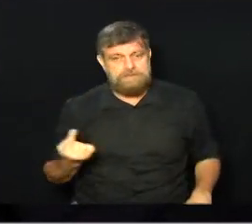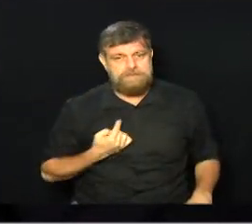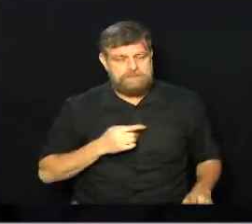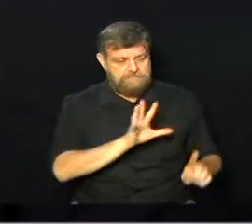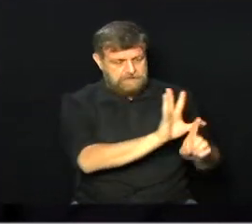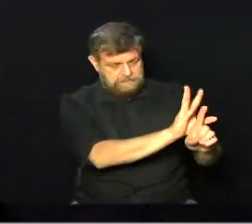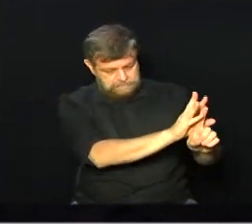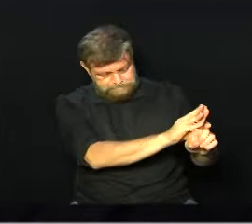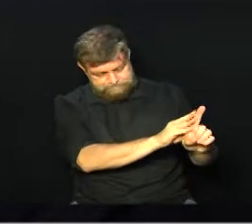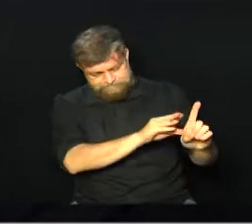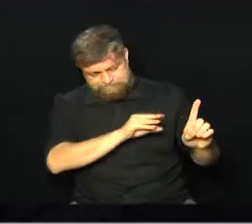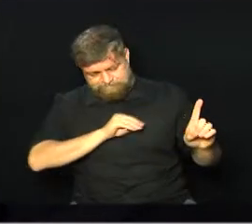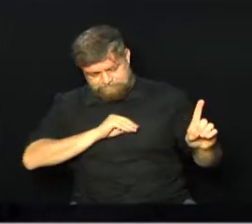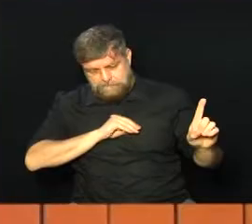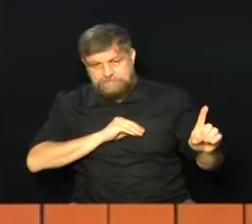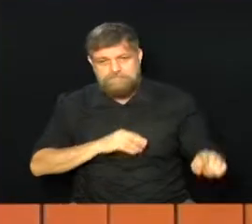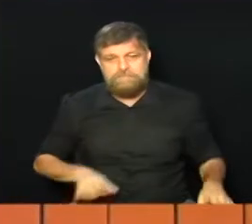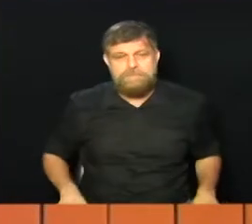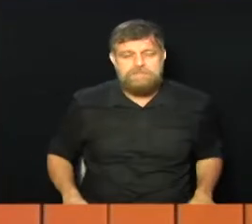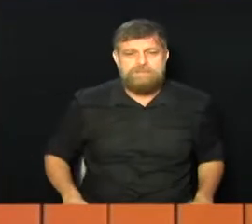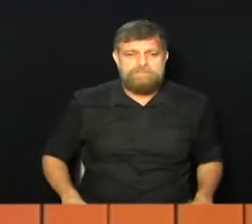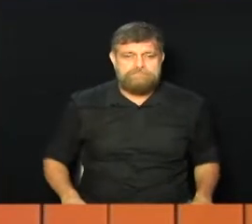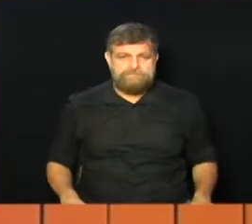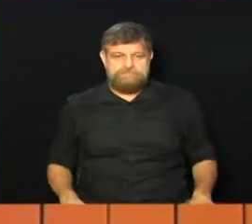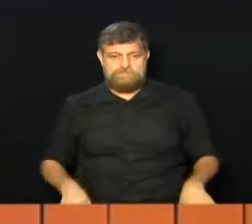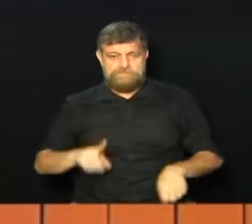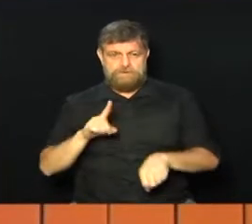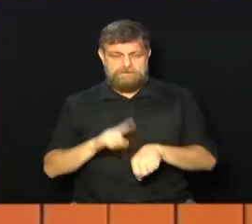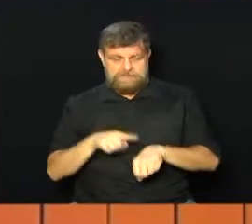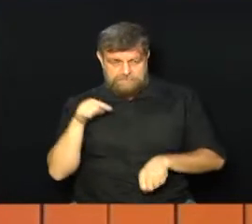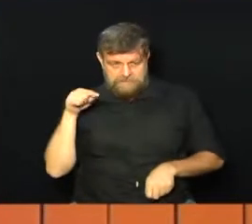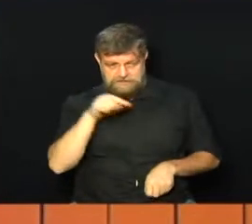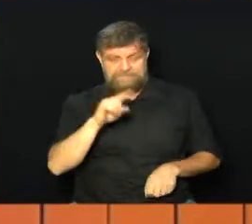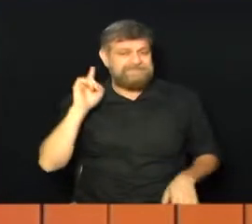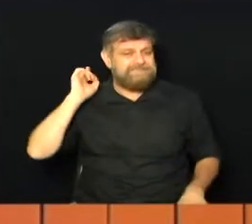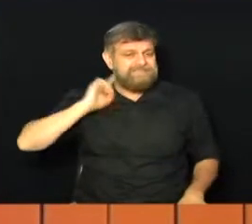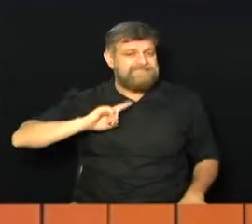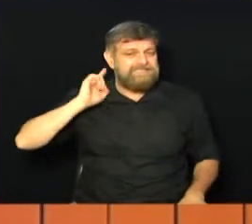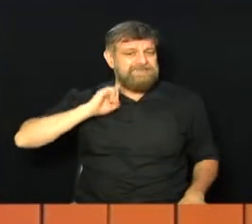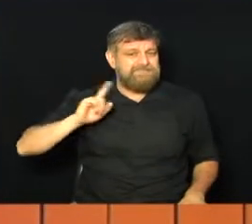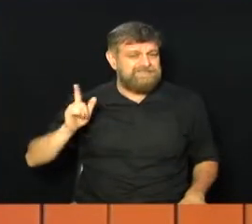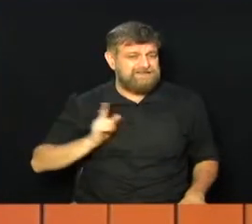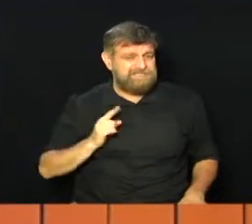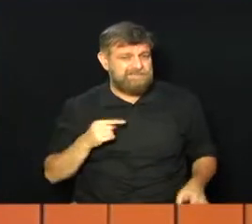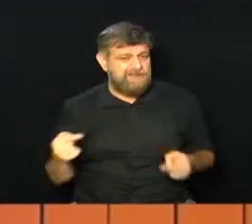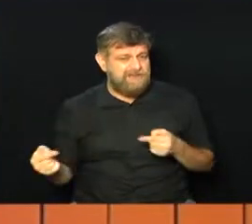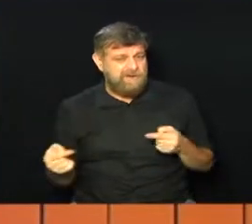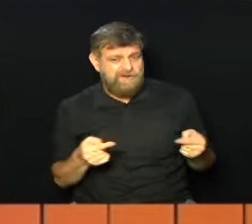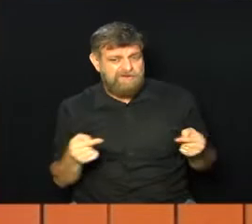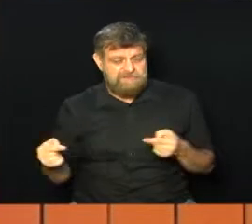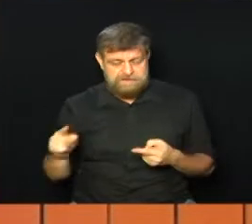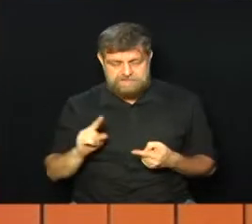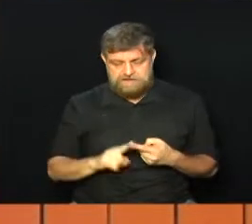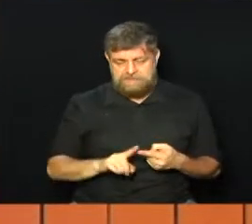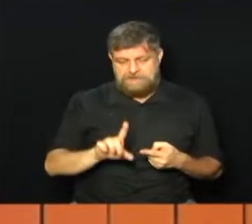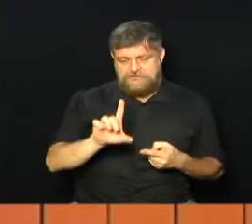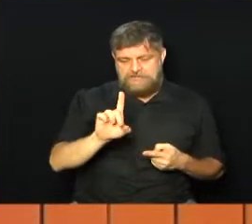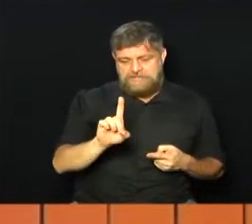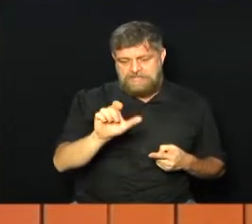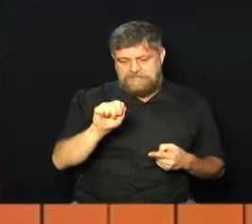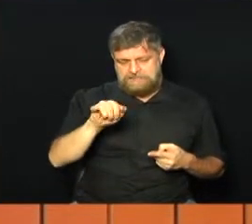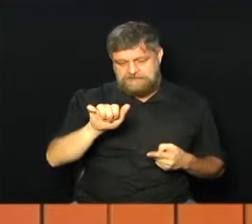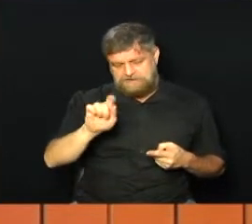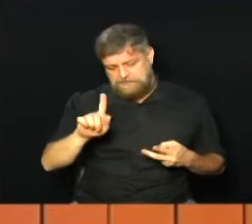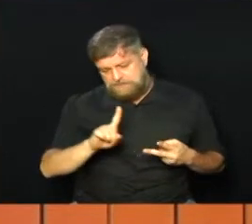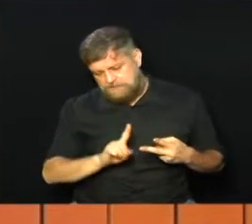ser seguido. E nessa época de Atlético Mineiro, você tinha uma concorrência pesada, hein? Danilinho, Éder Luiz,